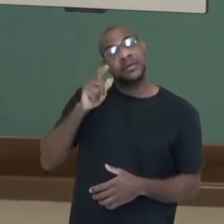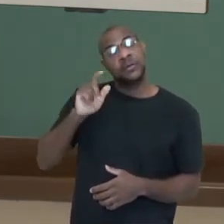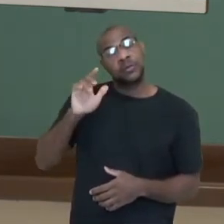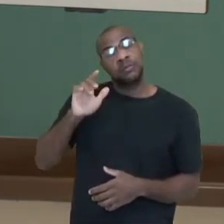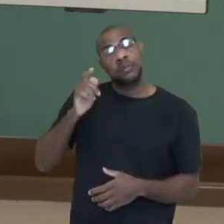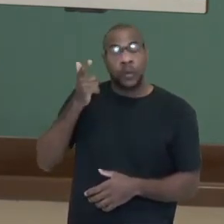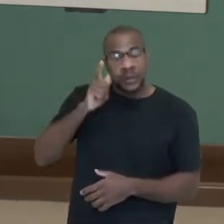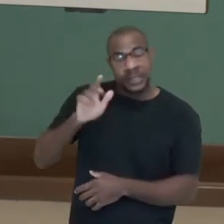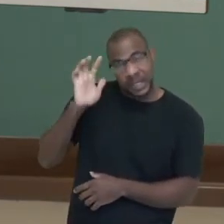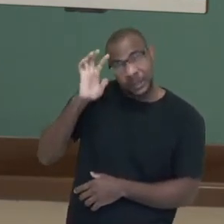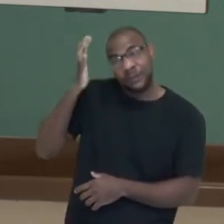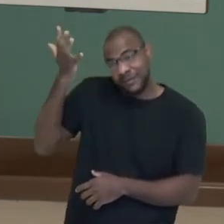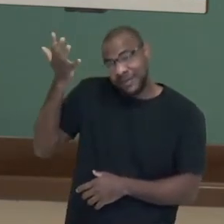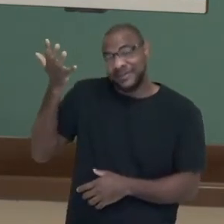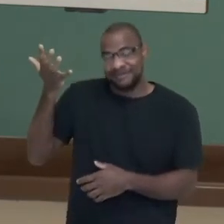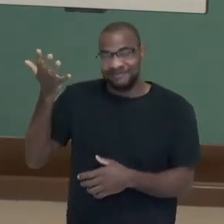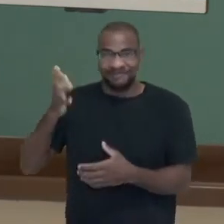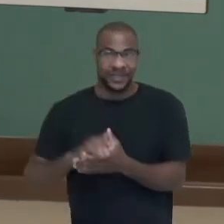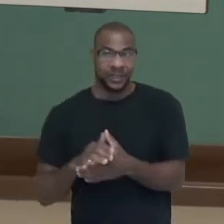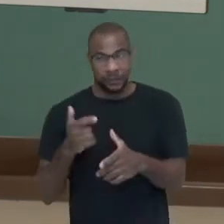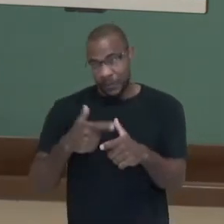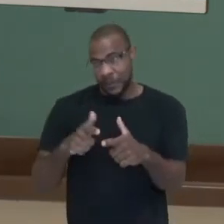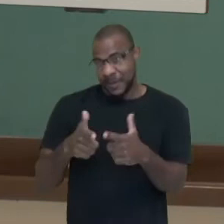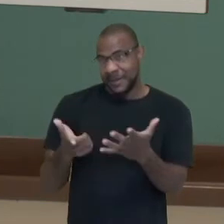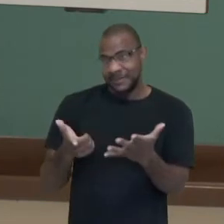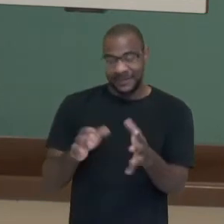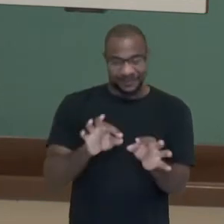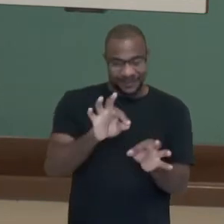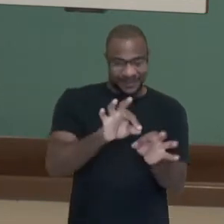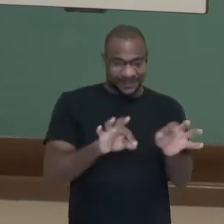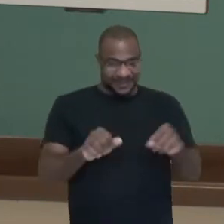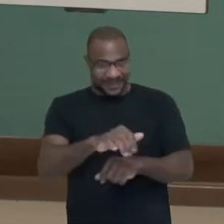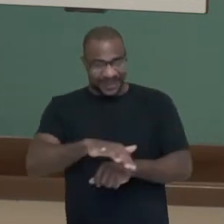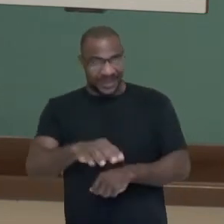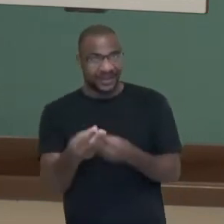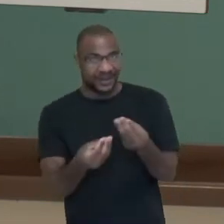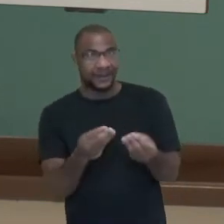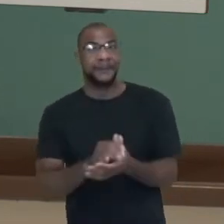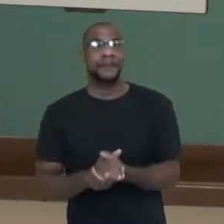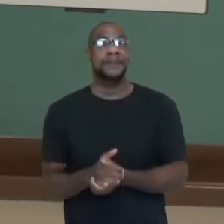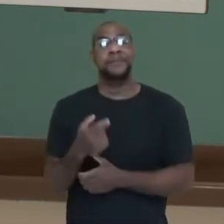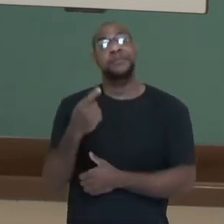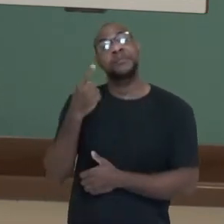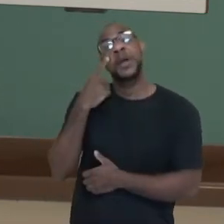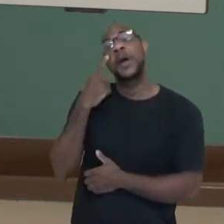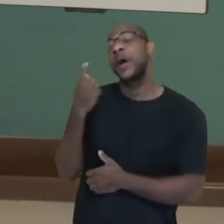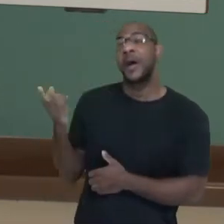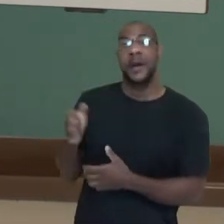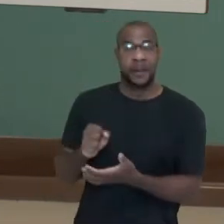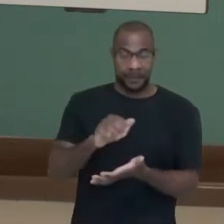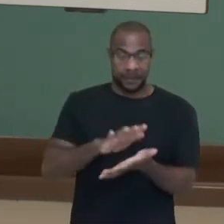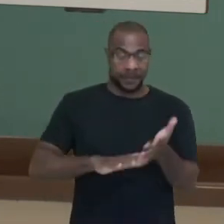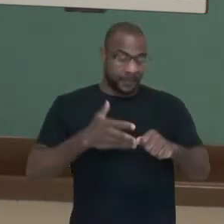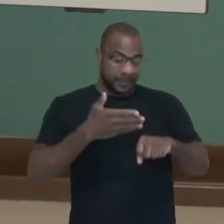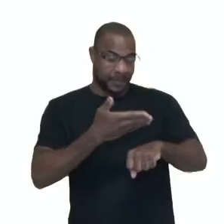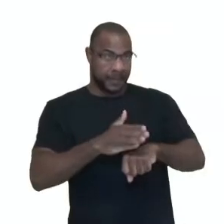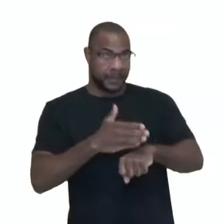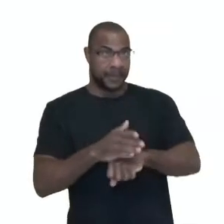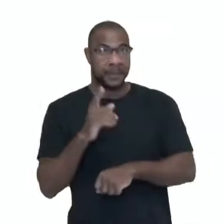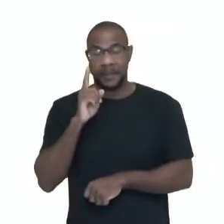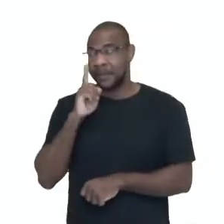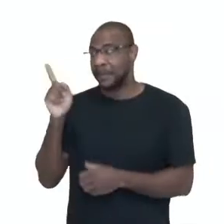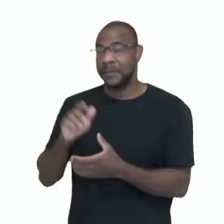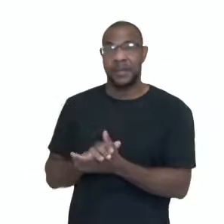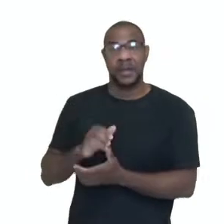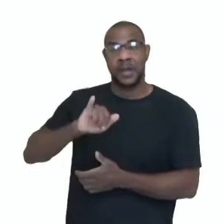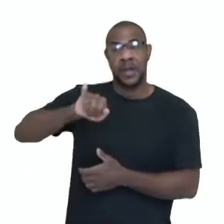de área para certas figuras, nem todas ainda. Vamos lá, vamos por nós primeiro praticando. Olha lá, o seu